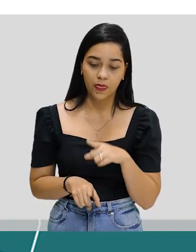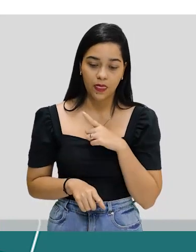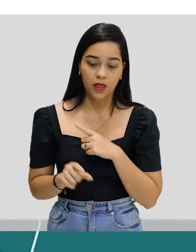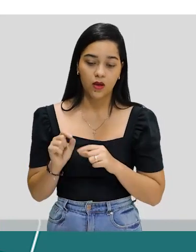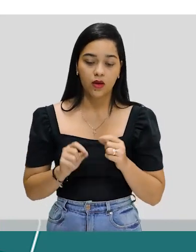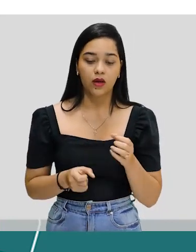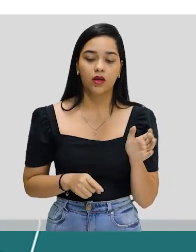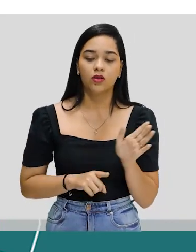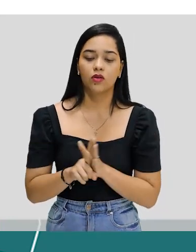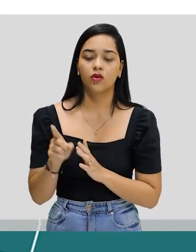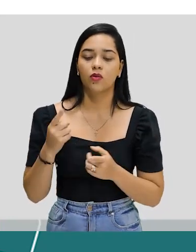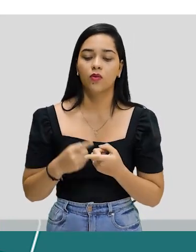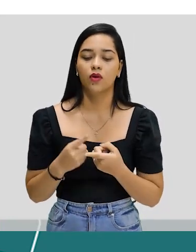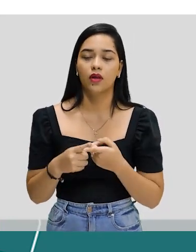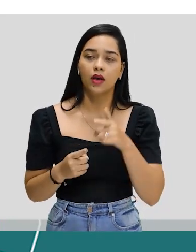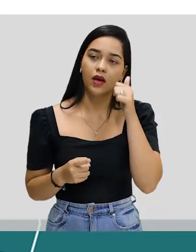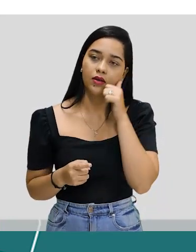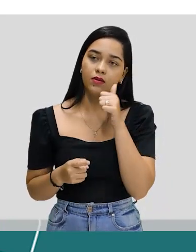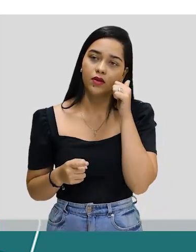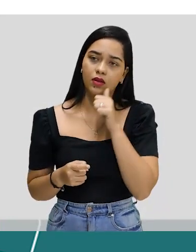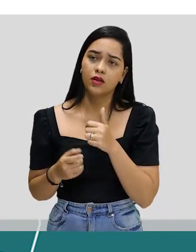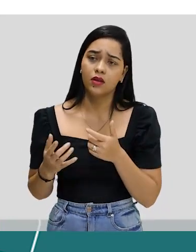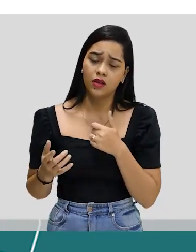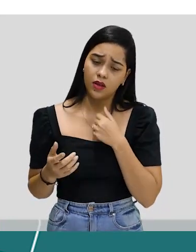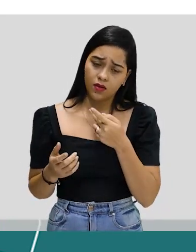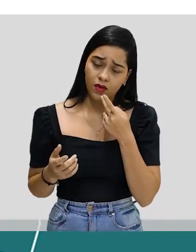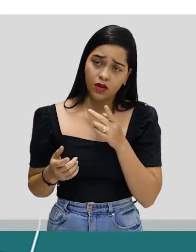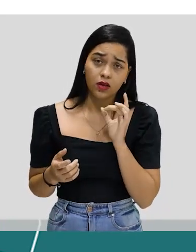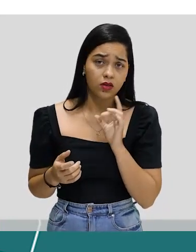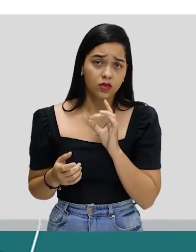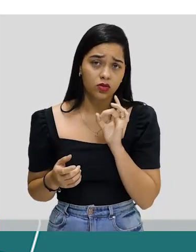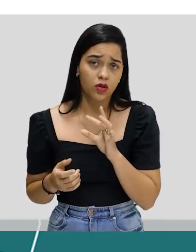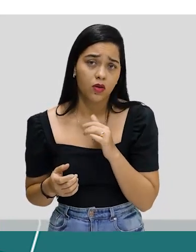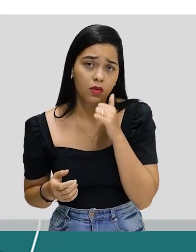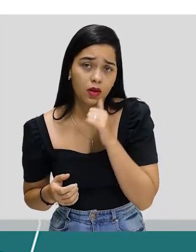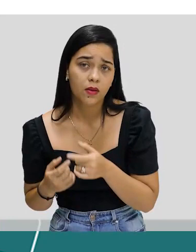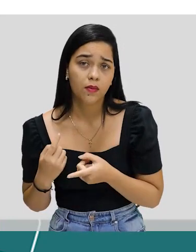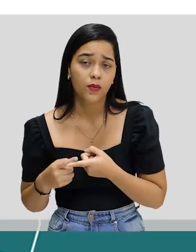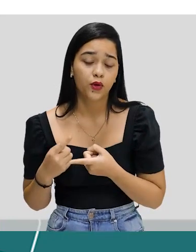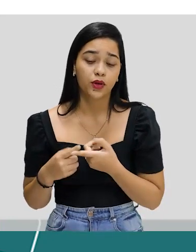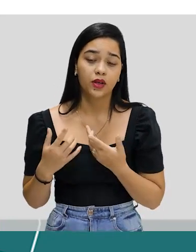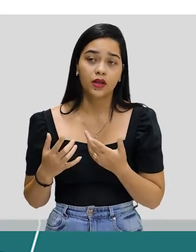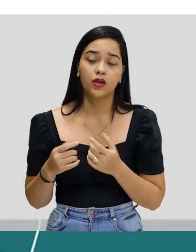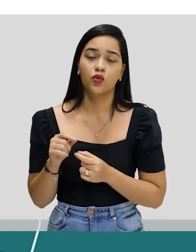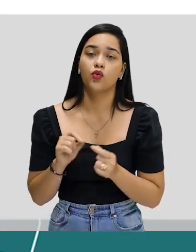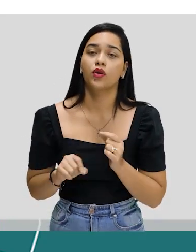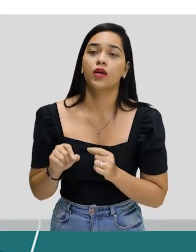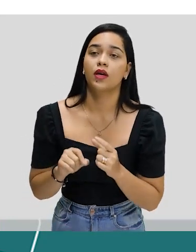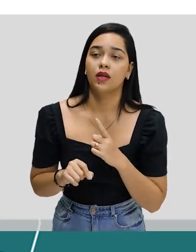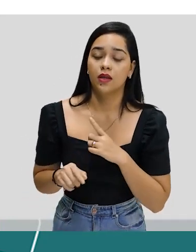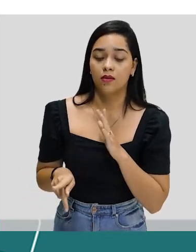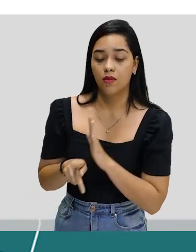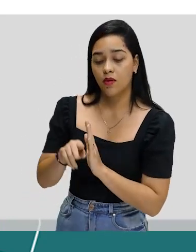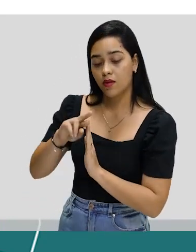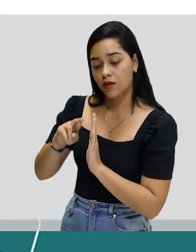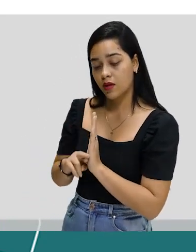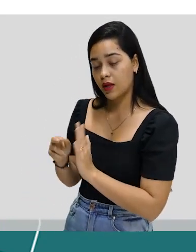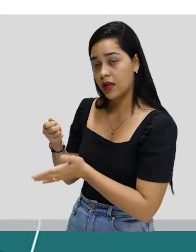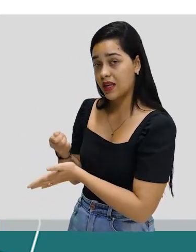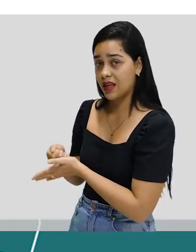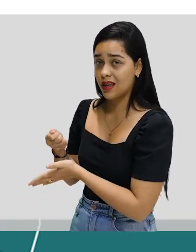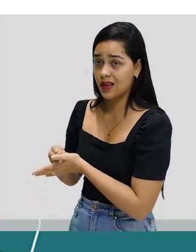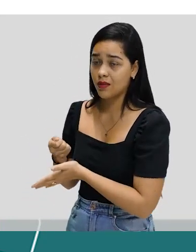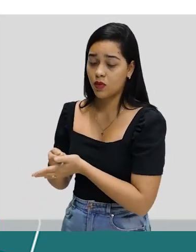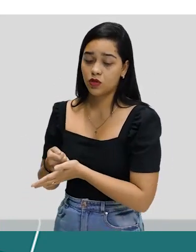ela questiona por que as mulheres estão. Estou falando das mulheres, não são as únicas. Por que as mulheres estão sujeitas a um padrão de beleza imposto